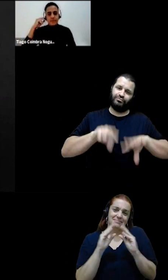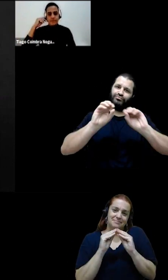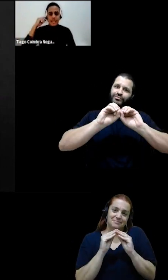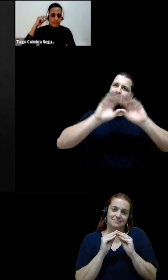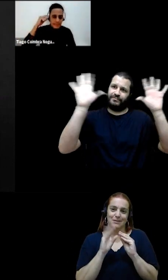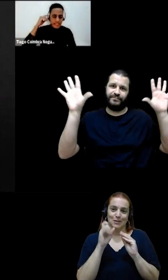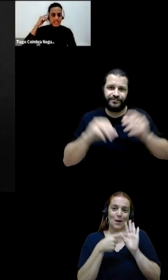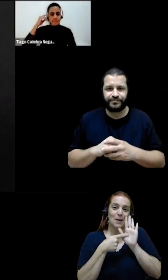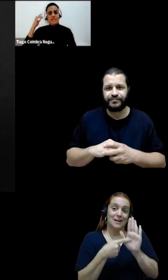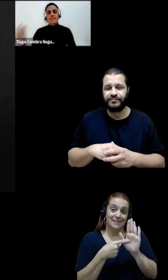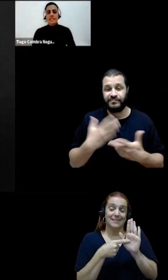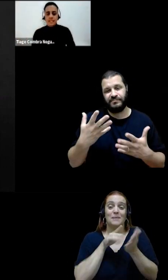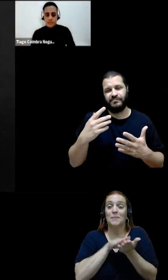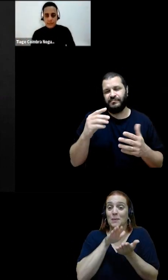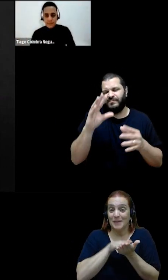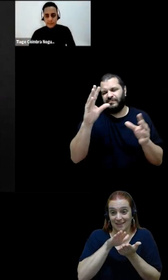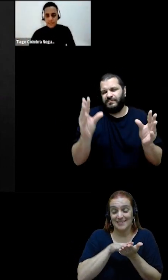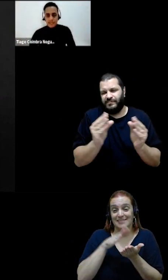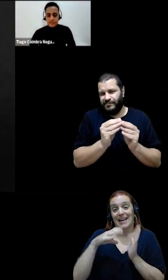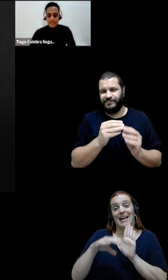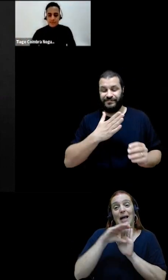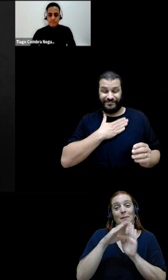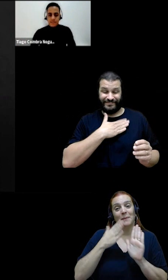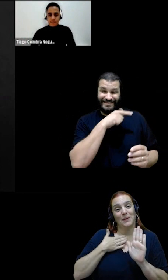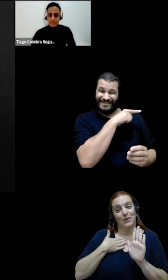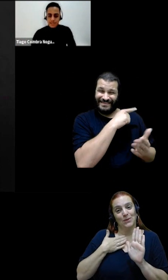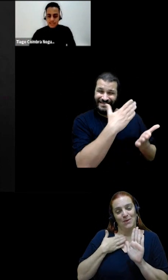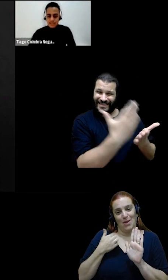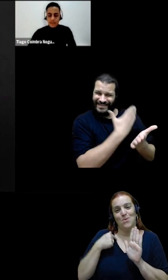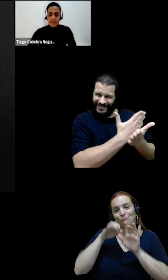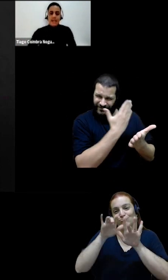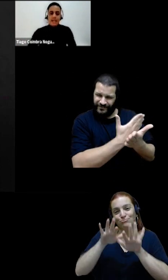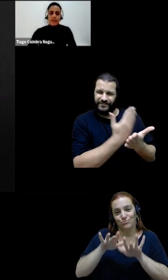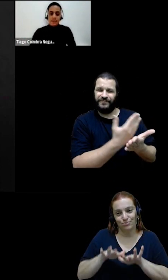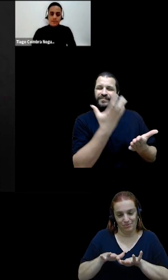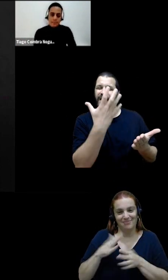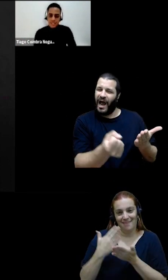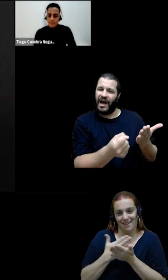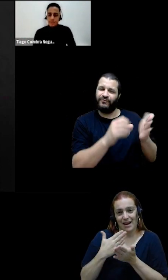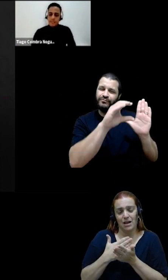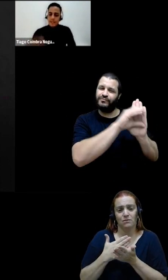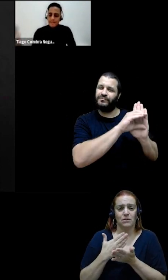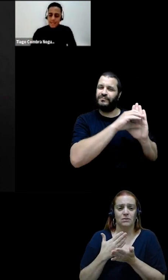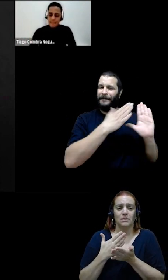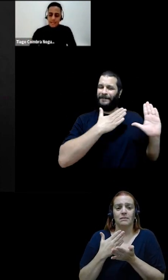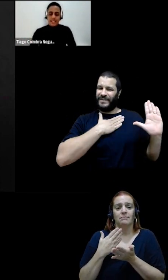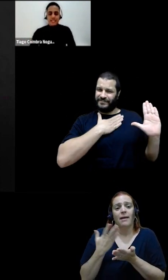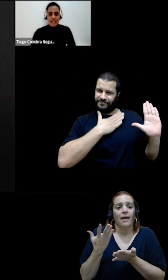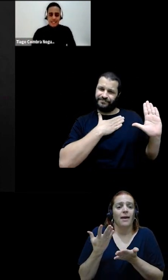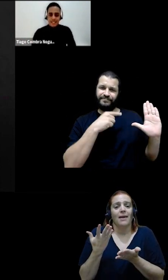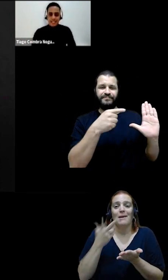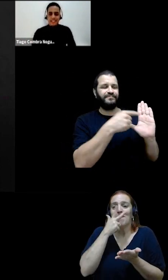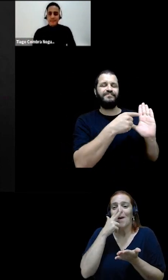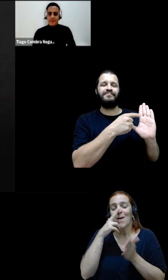apresentação um pouco da publicação e do capítulo em que eu faço a minha contribuição, como forma de poder